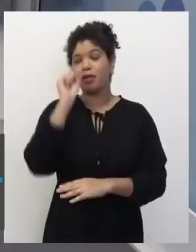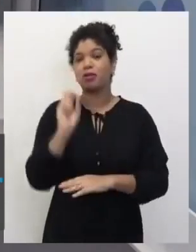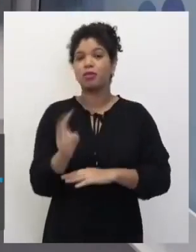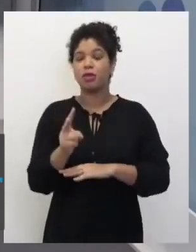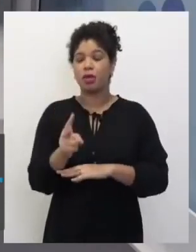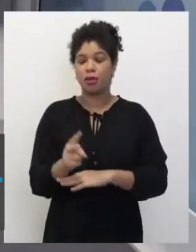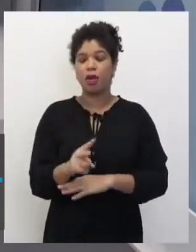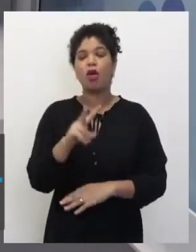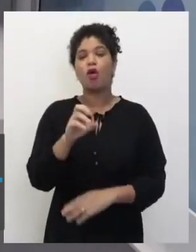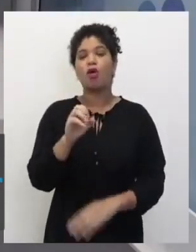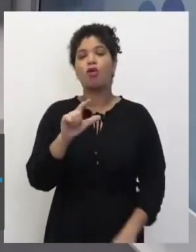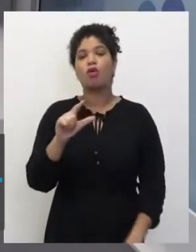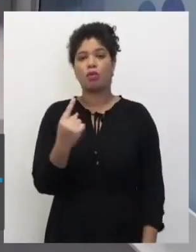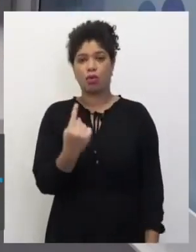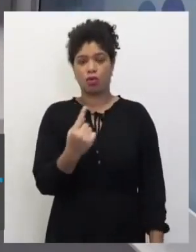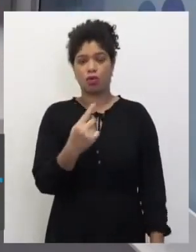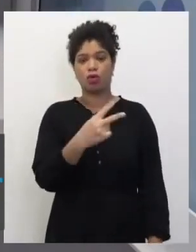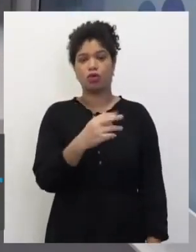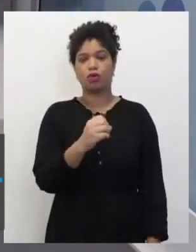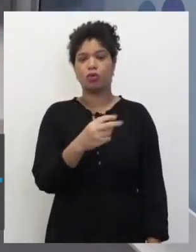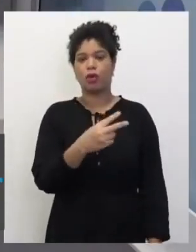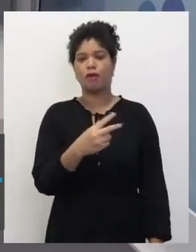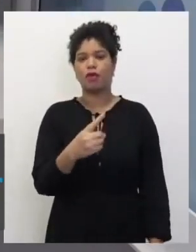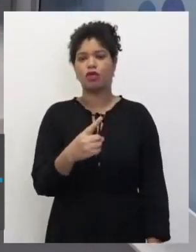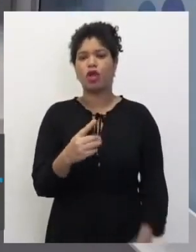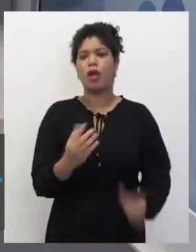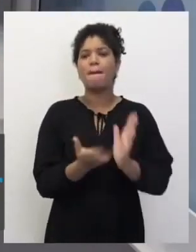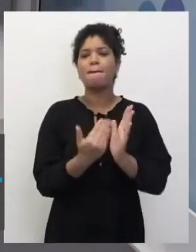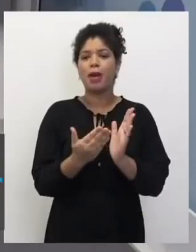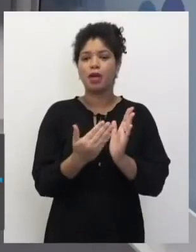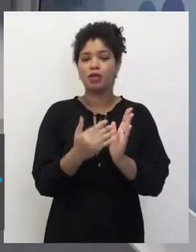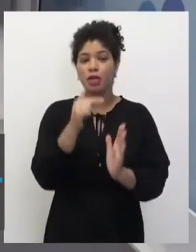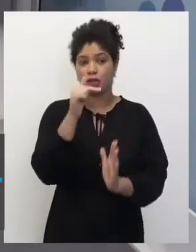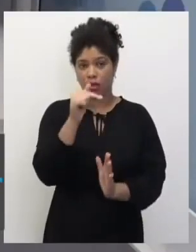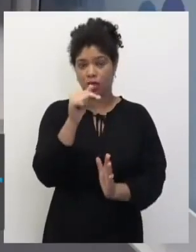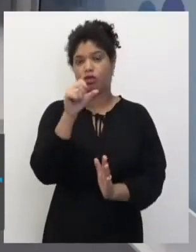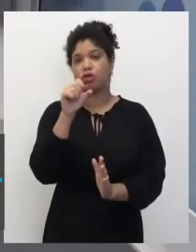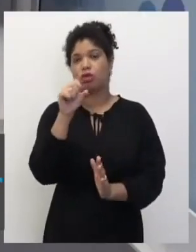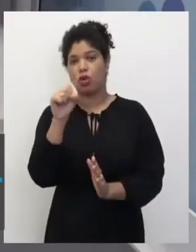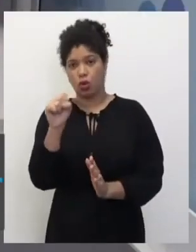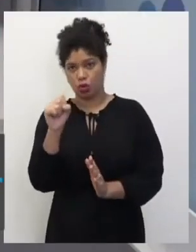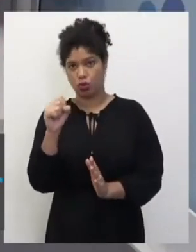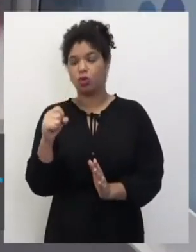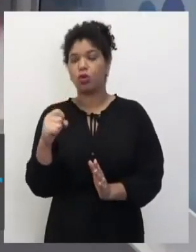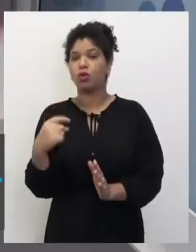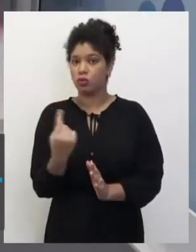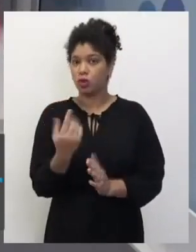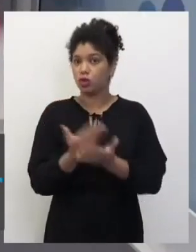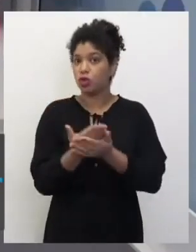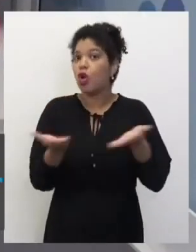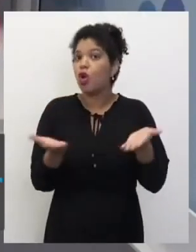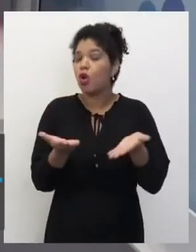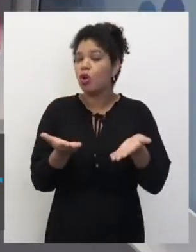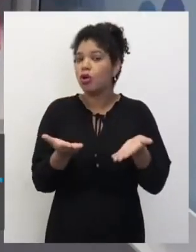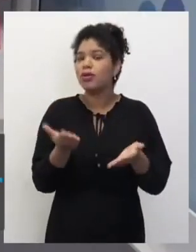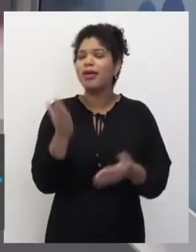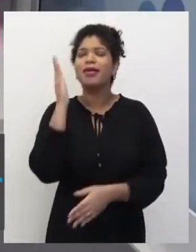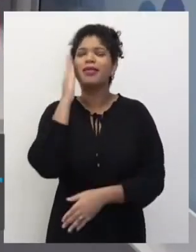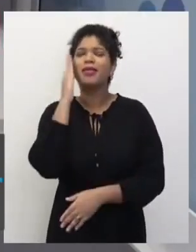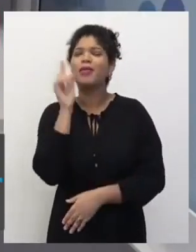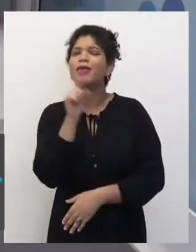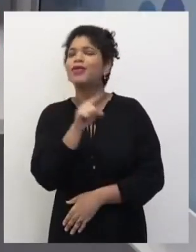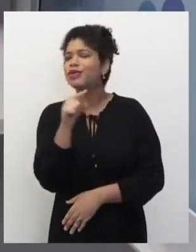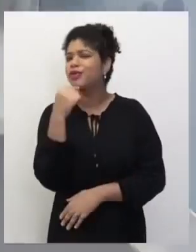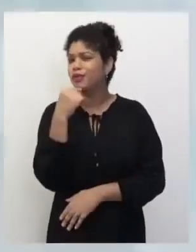de 2021, as páginas são páginas 7 e 8 que nós estamos utilizando. Eu quero ver com os alunos. Será